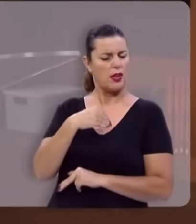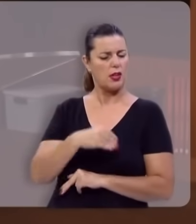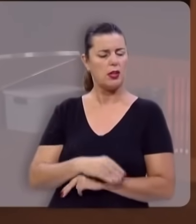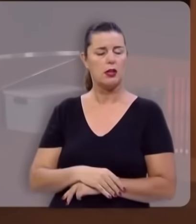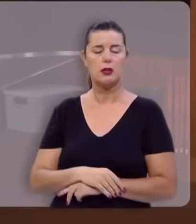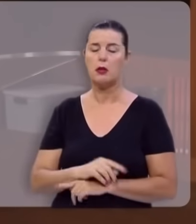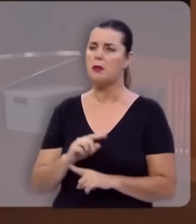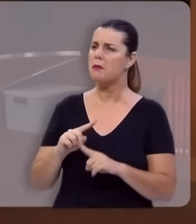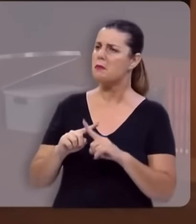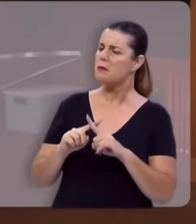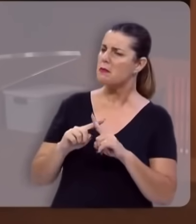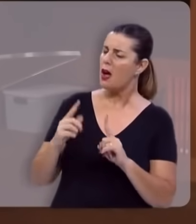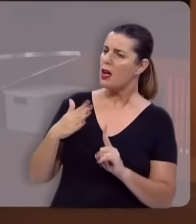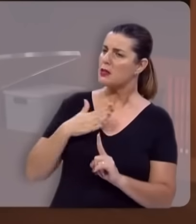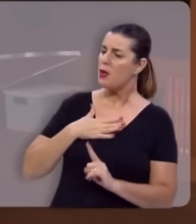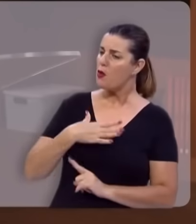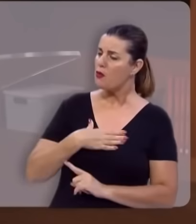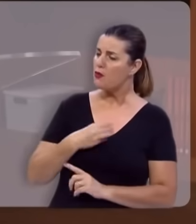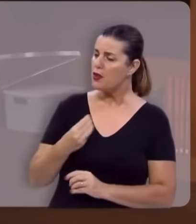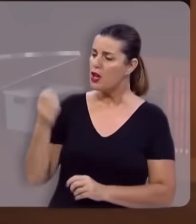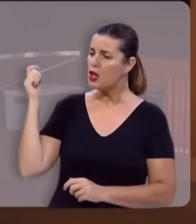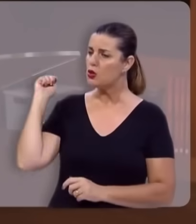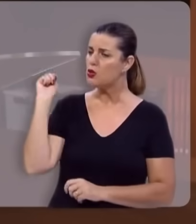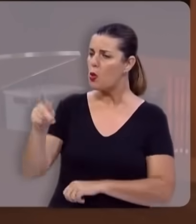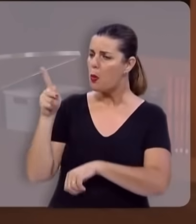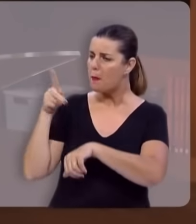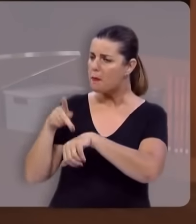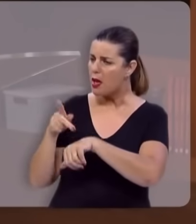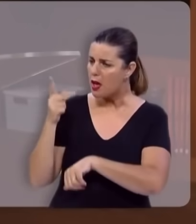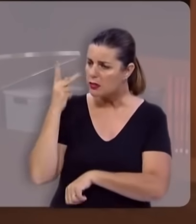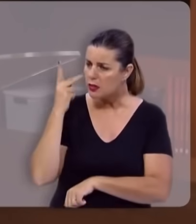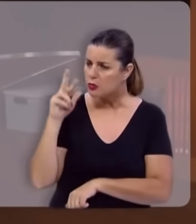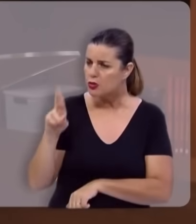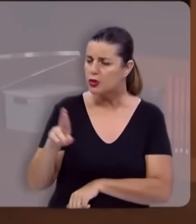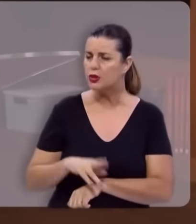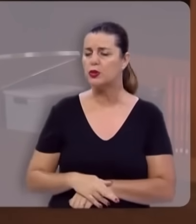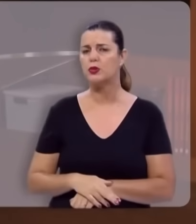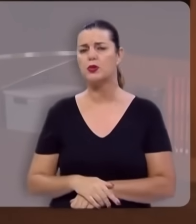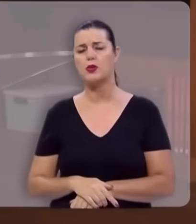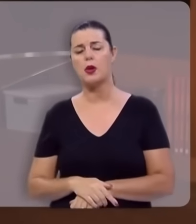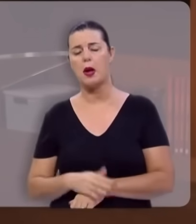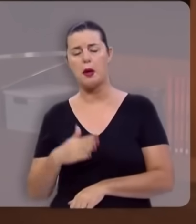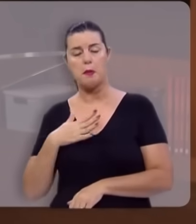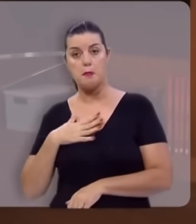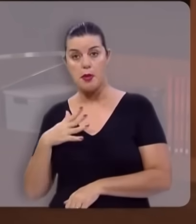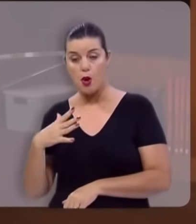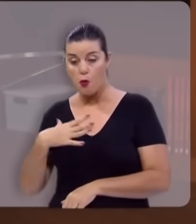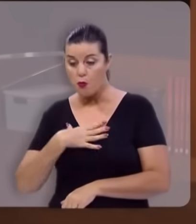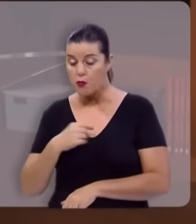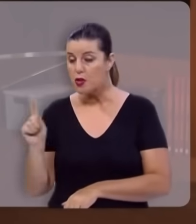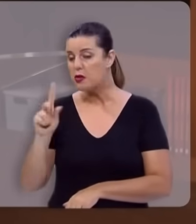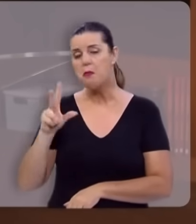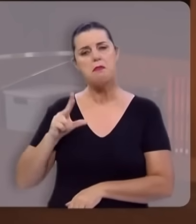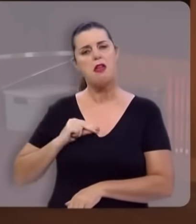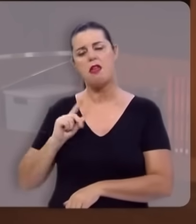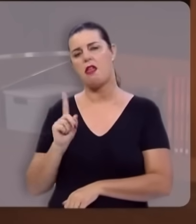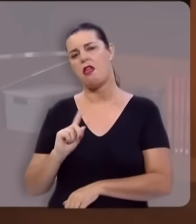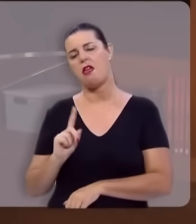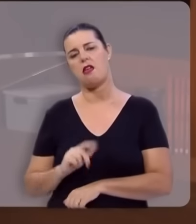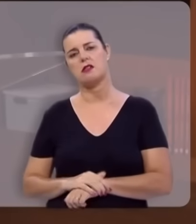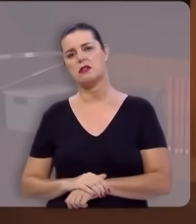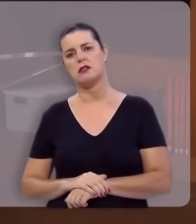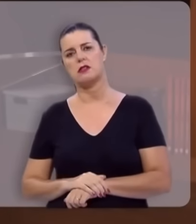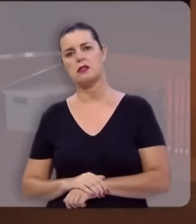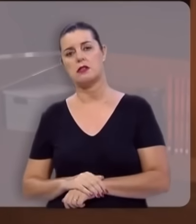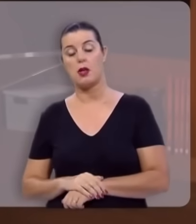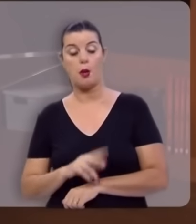mas foi o meu filho que jogou aquela pedra no senhor. O meu filho não merece esses presentes. E